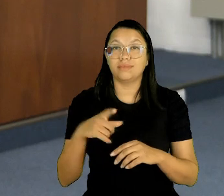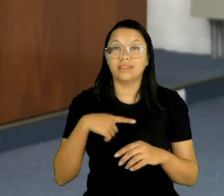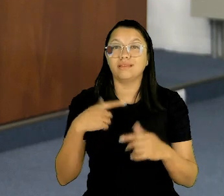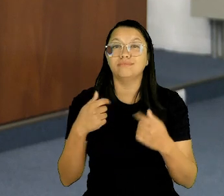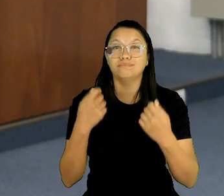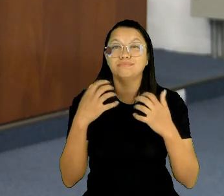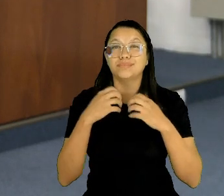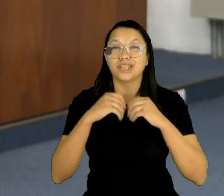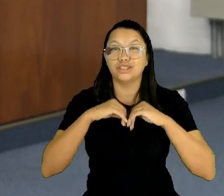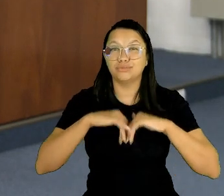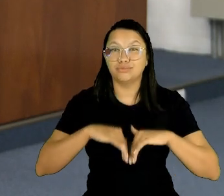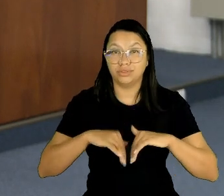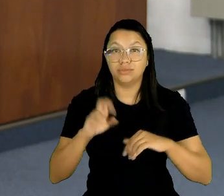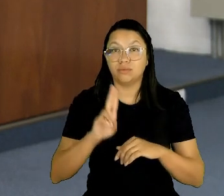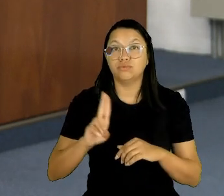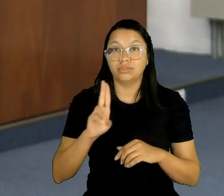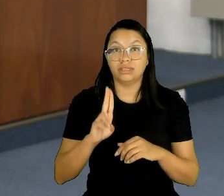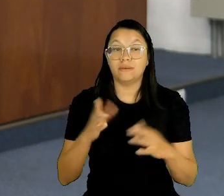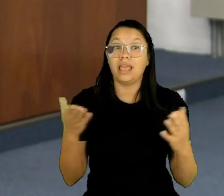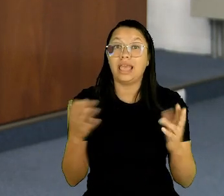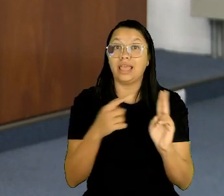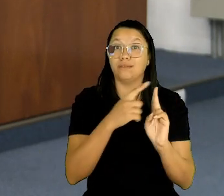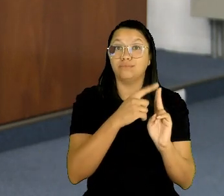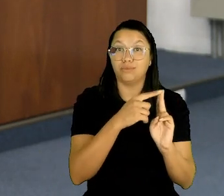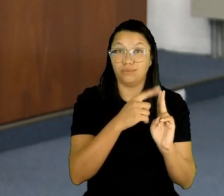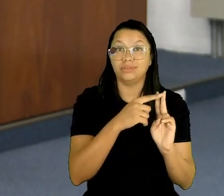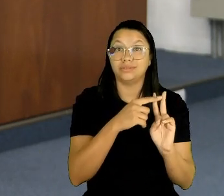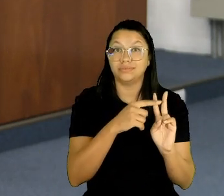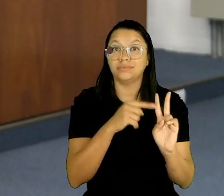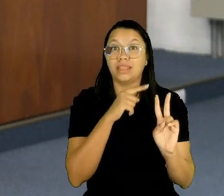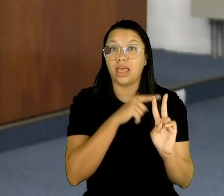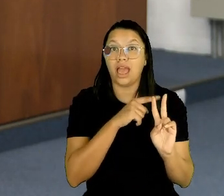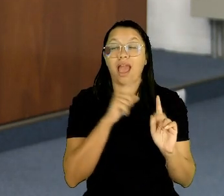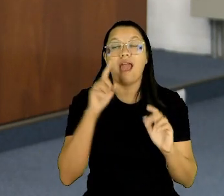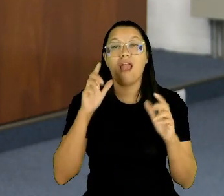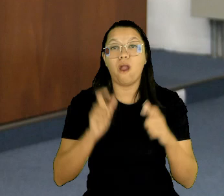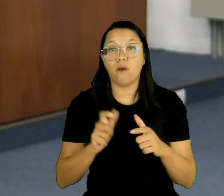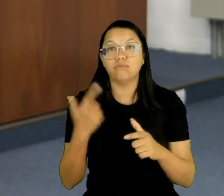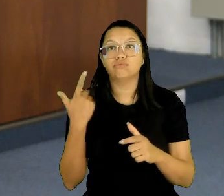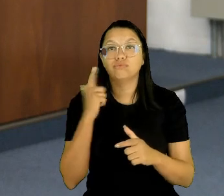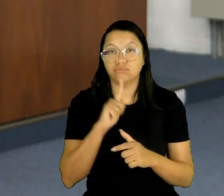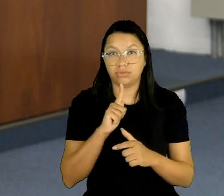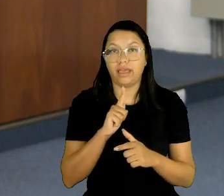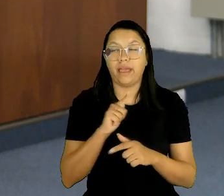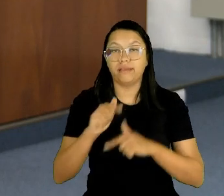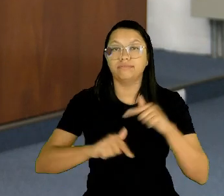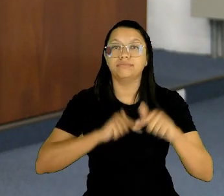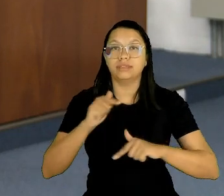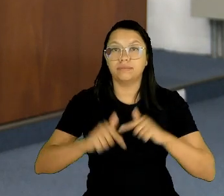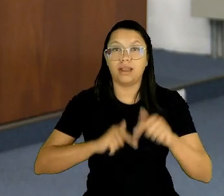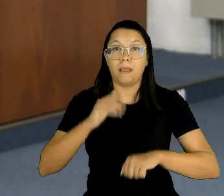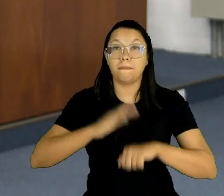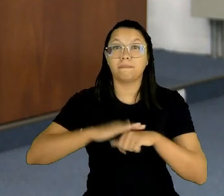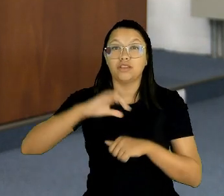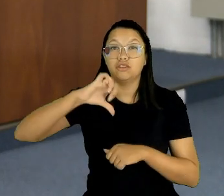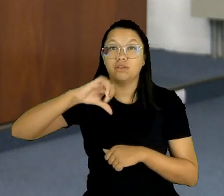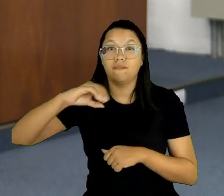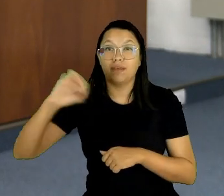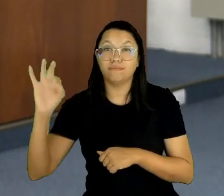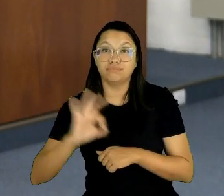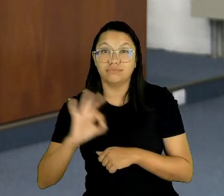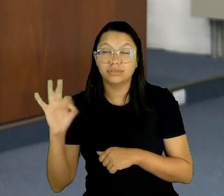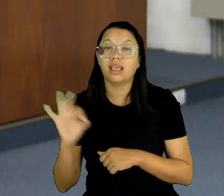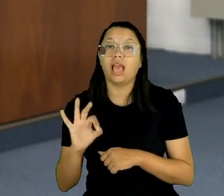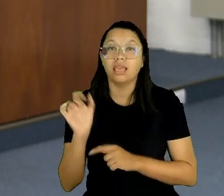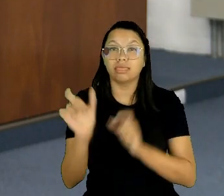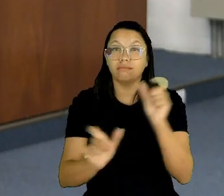prejuízo dessa utilização do açúcar. E esse diabetes é o mais prevalente e é onde a gente consegue atuar. Ele é responsável por mais de